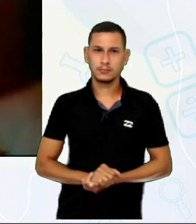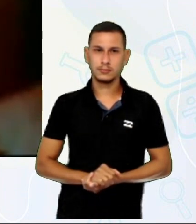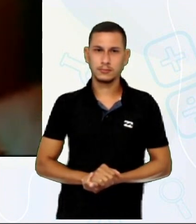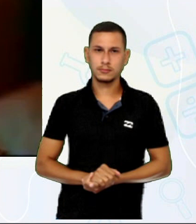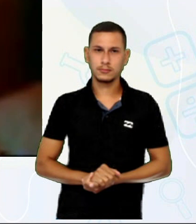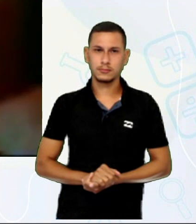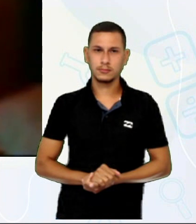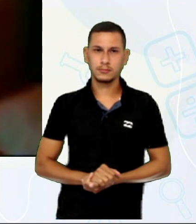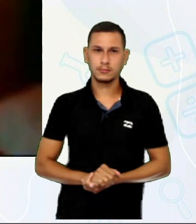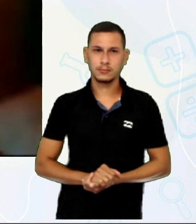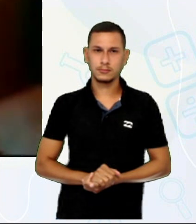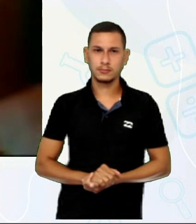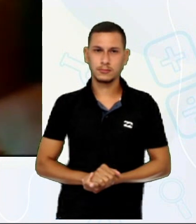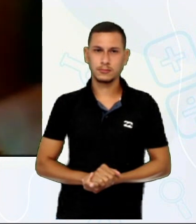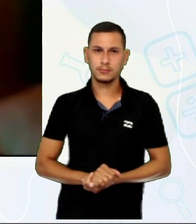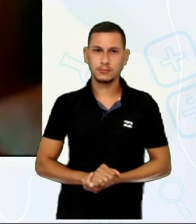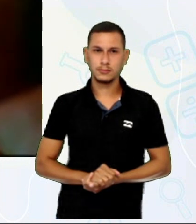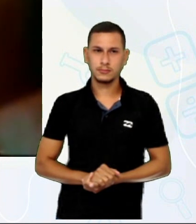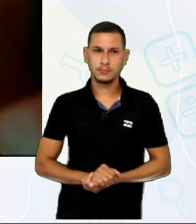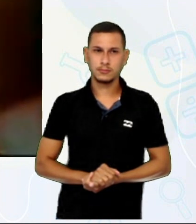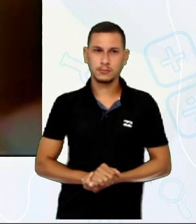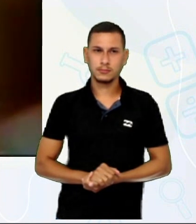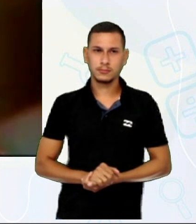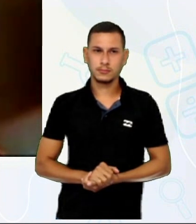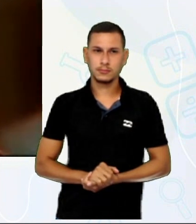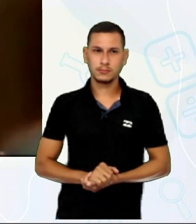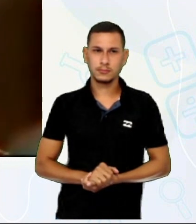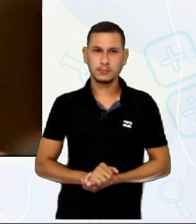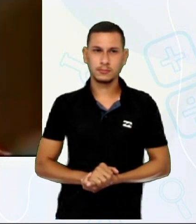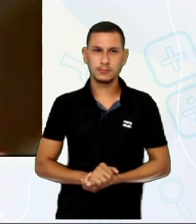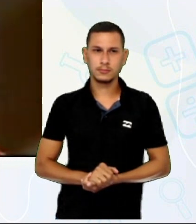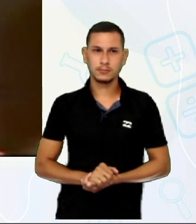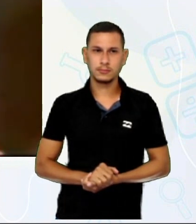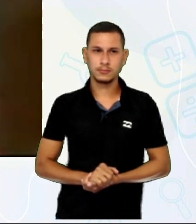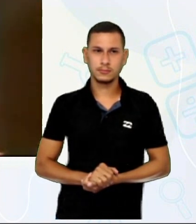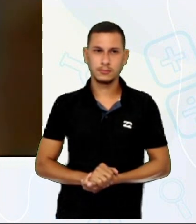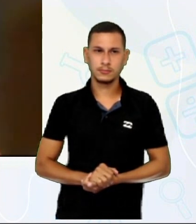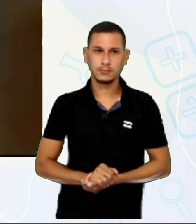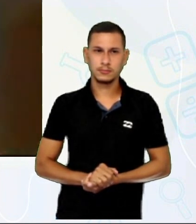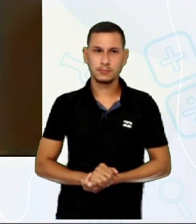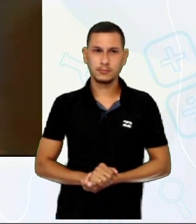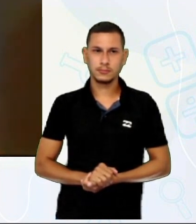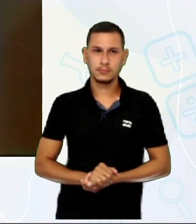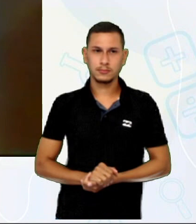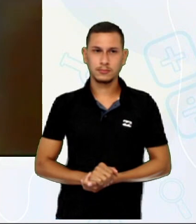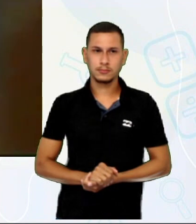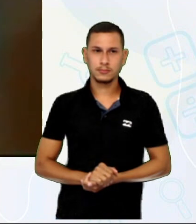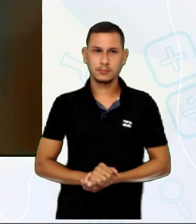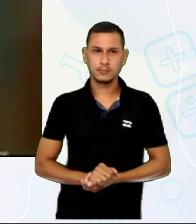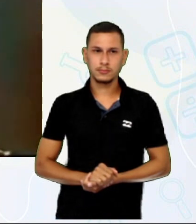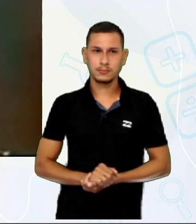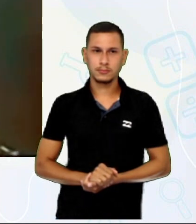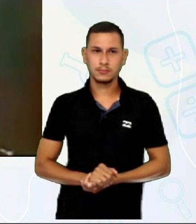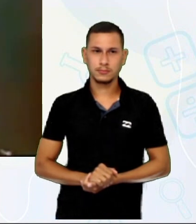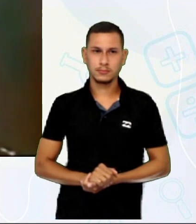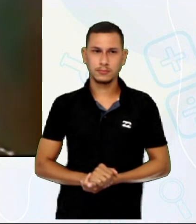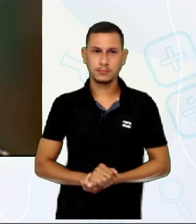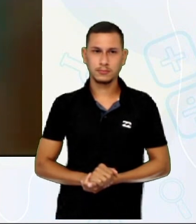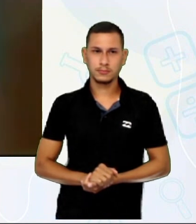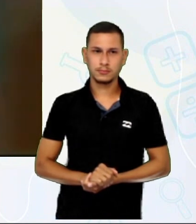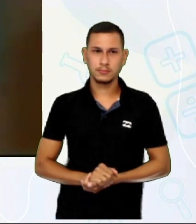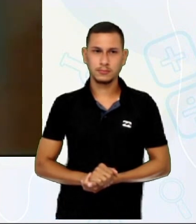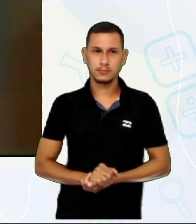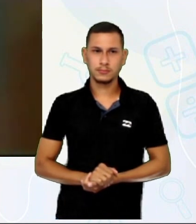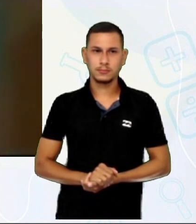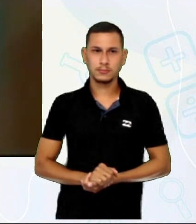paiosa perto da beira do rio. Quando a chuva cai, o sapo fica contente, que até alegra a gente pro seu desafio. Quando a chuva cai, o sapo fica